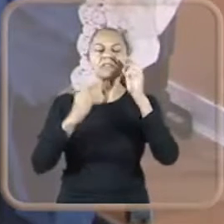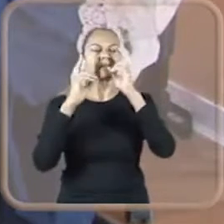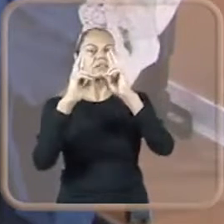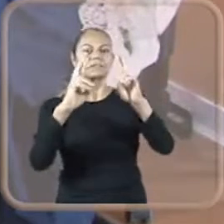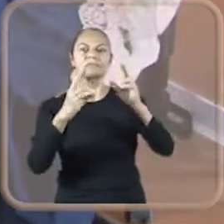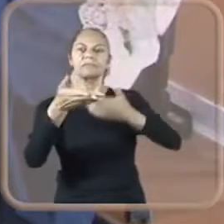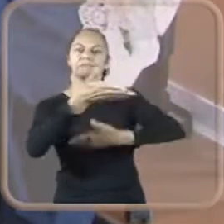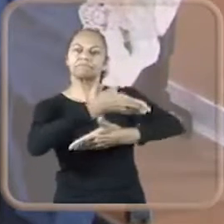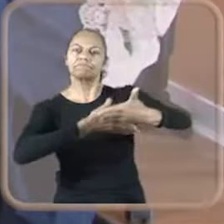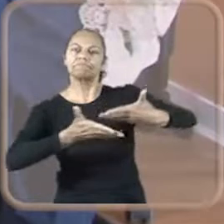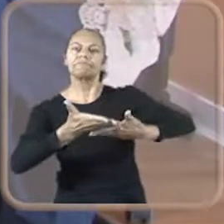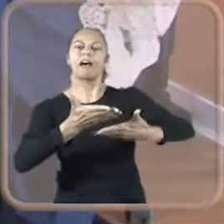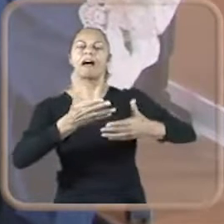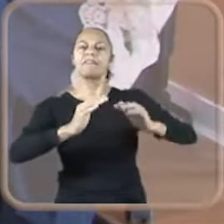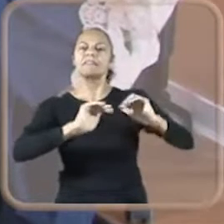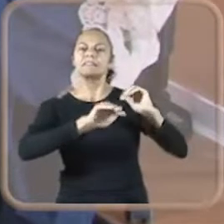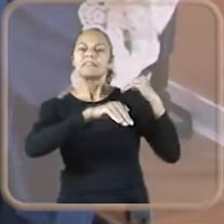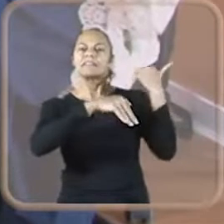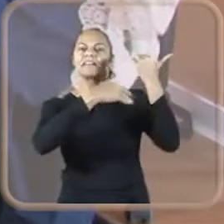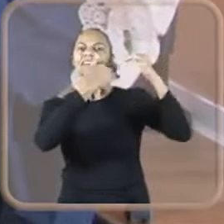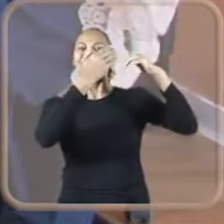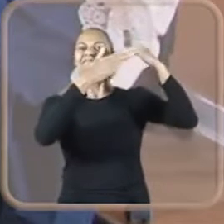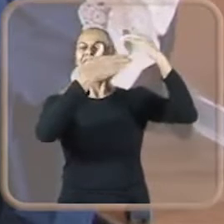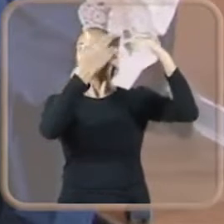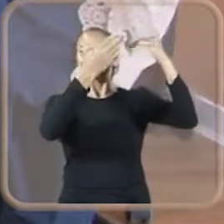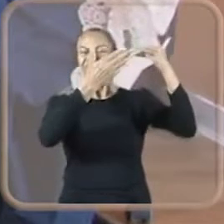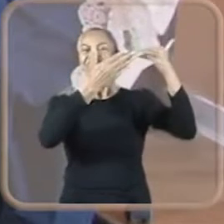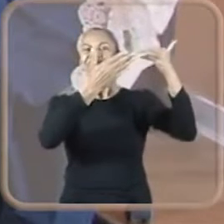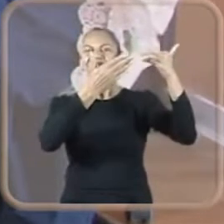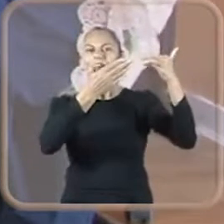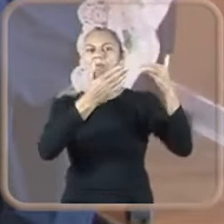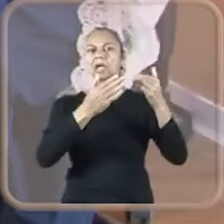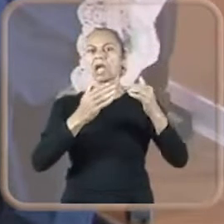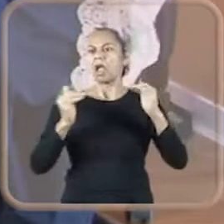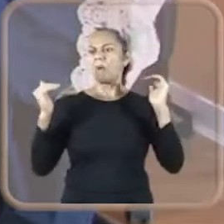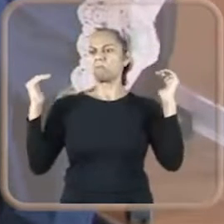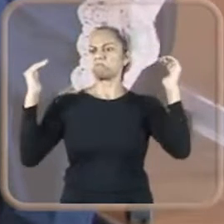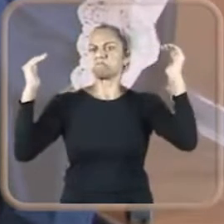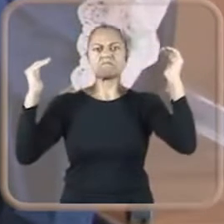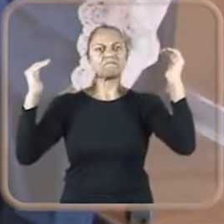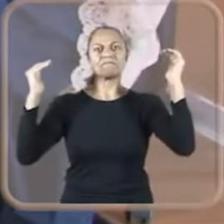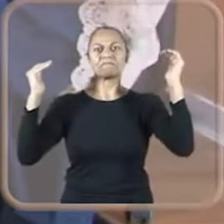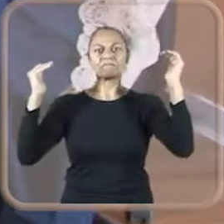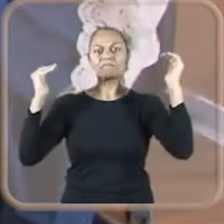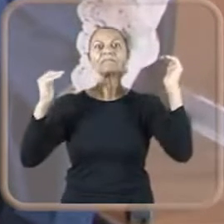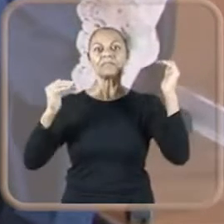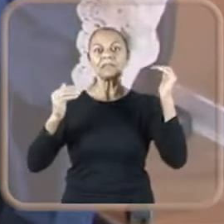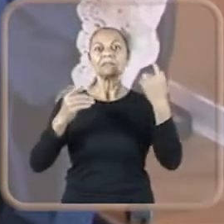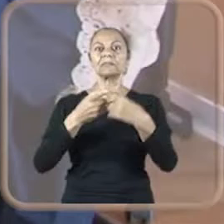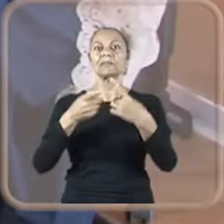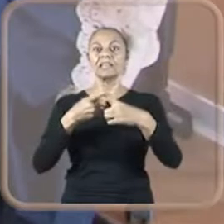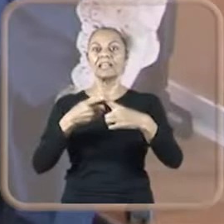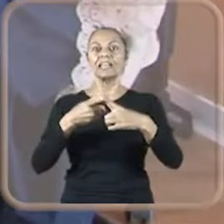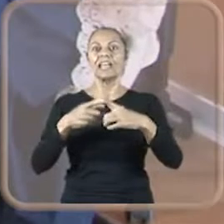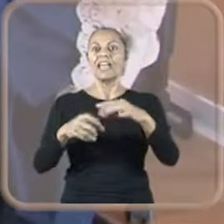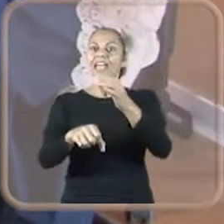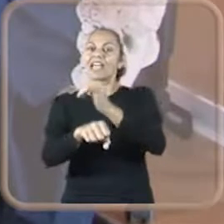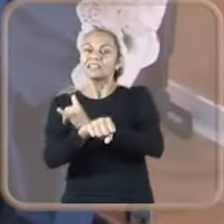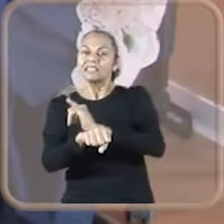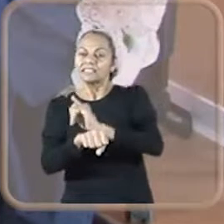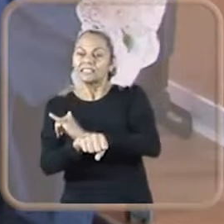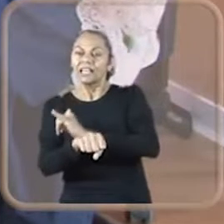esse princípio que você vai desenvolvendo sem impor, né? Porque o que a gente leva de afeto através